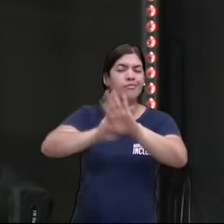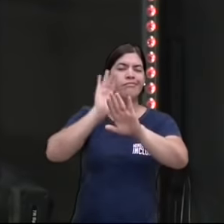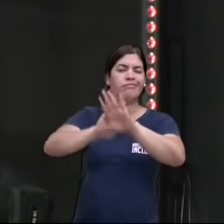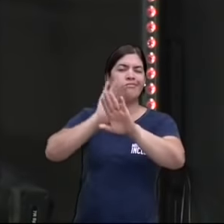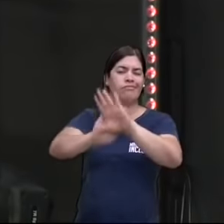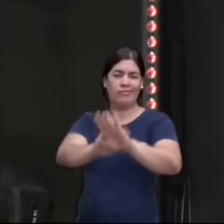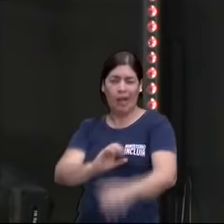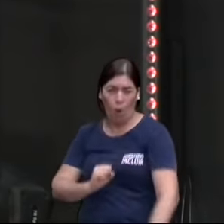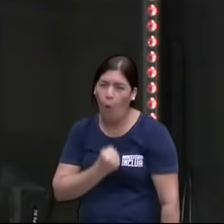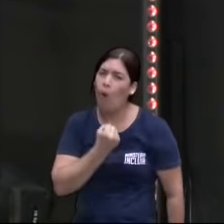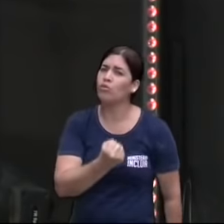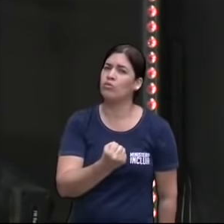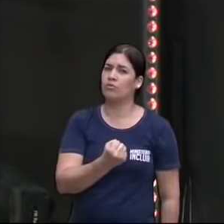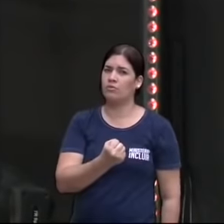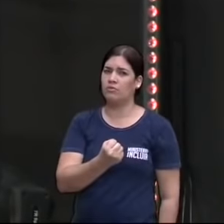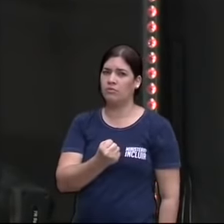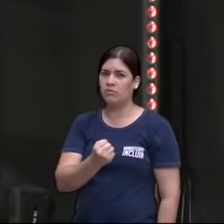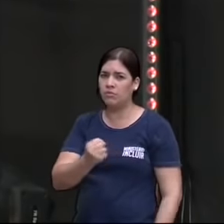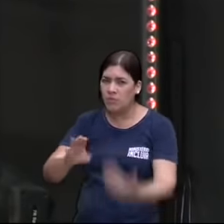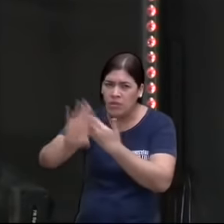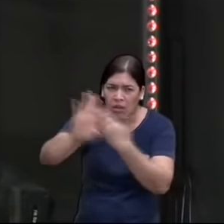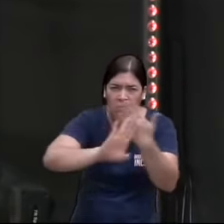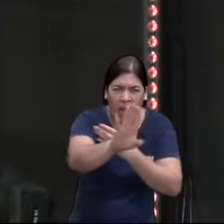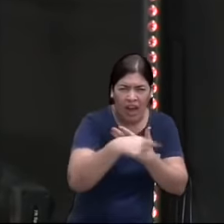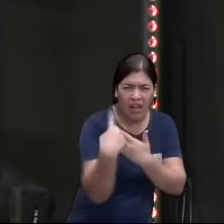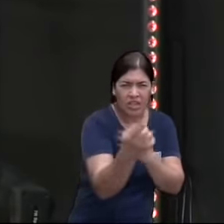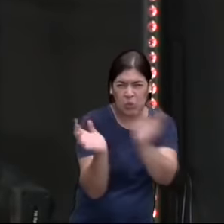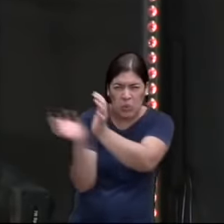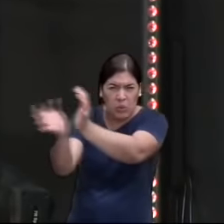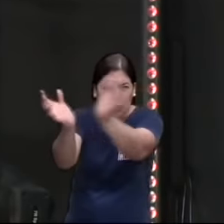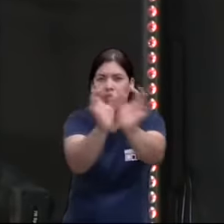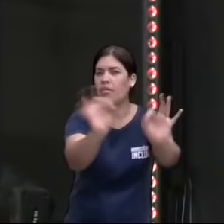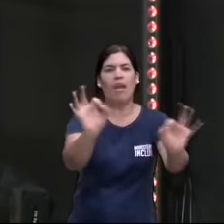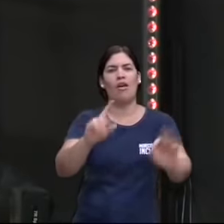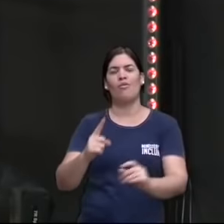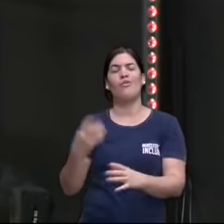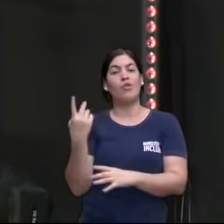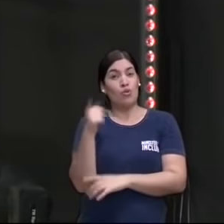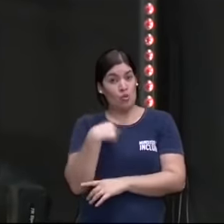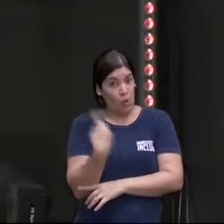gente. Nós somos brasileiros, nós somos uma nação só, nós vamos vencer juntos.